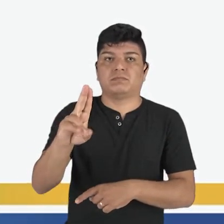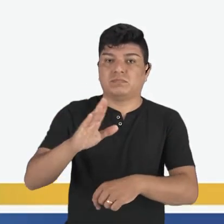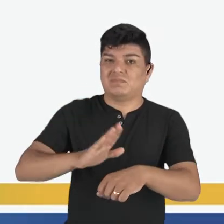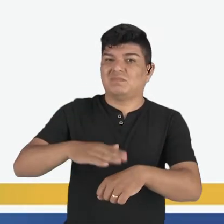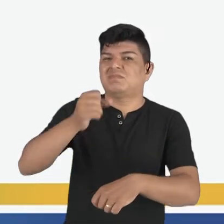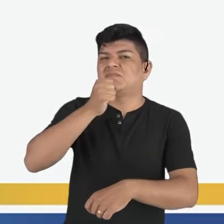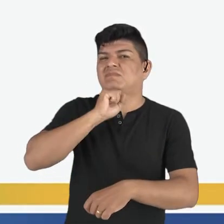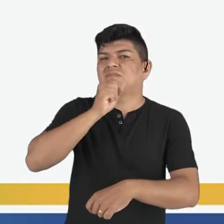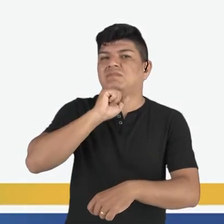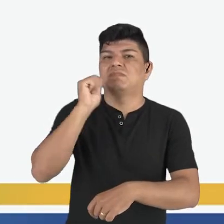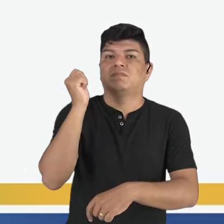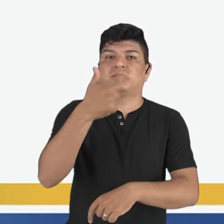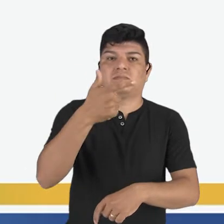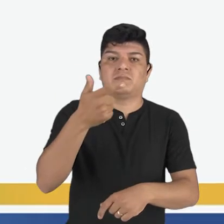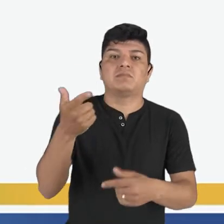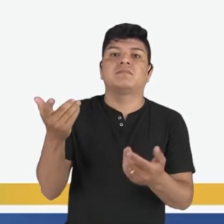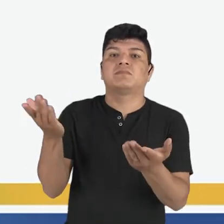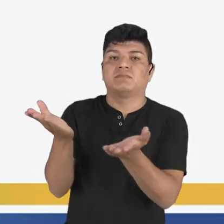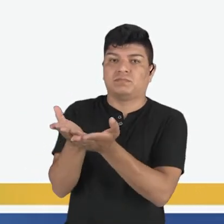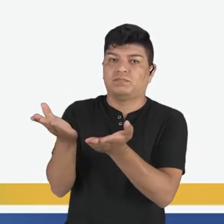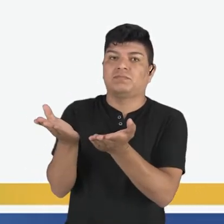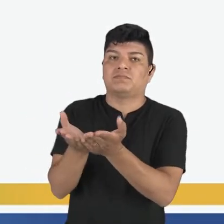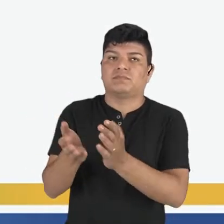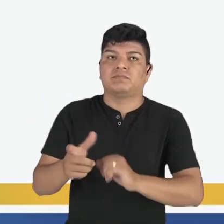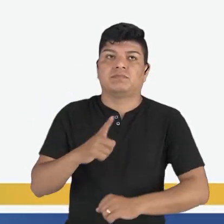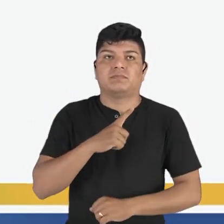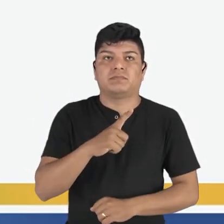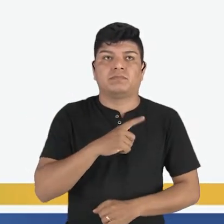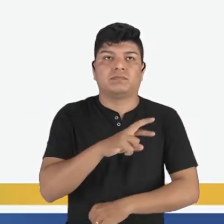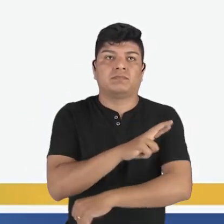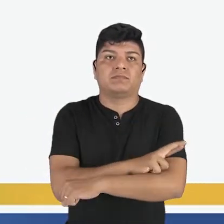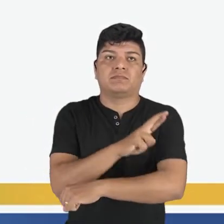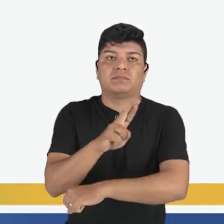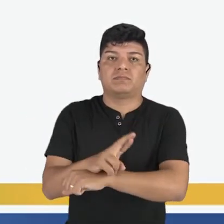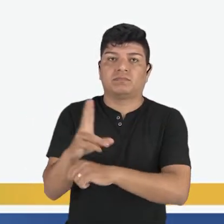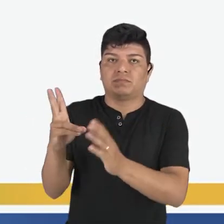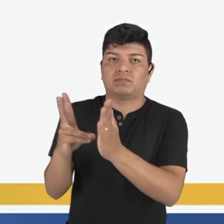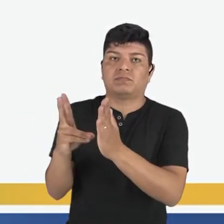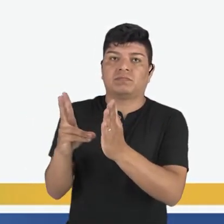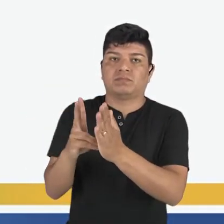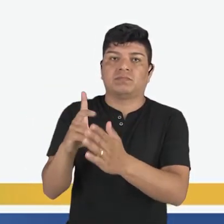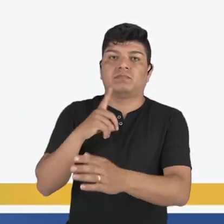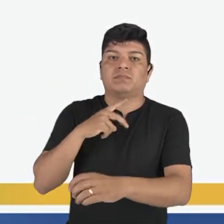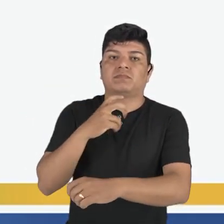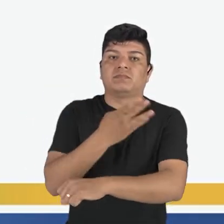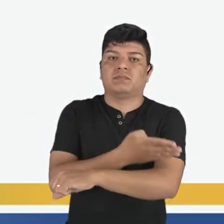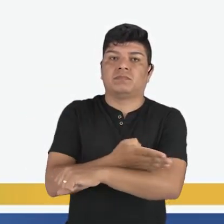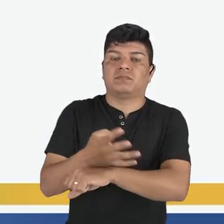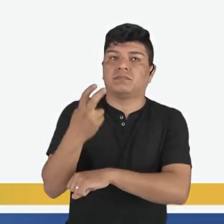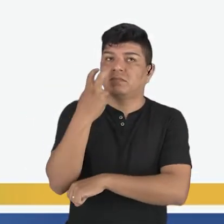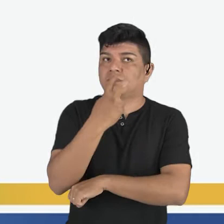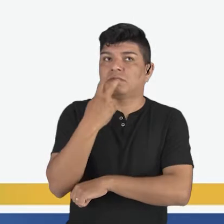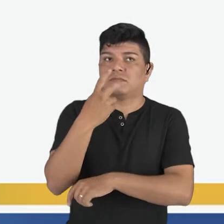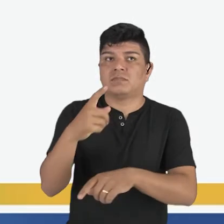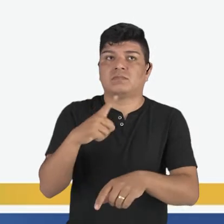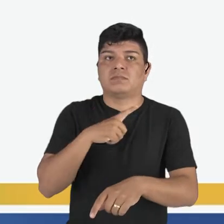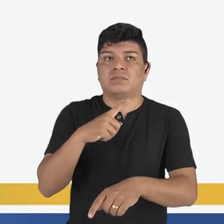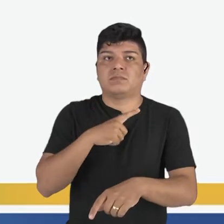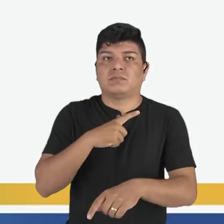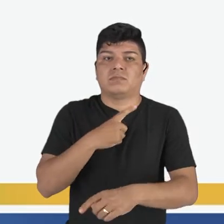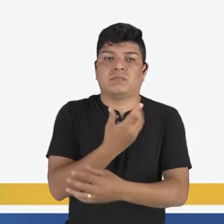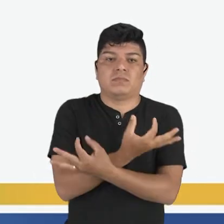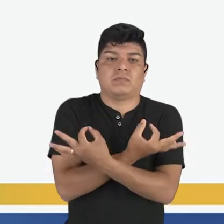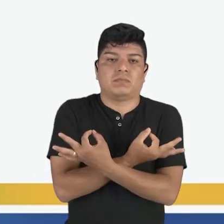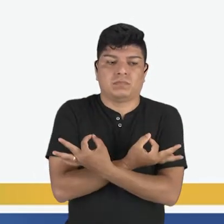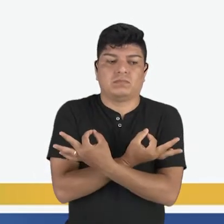antigos ainda do que os escritos do cristianismo. E nós temos as religiões indígenas, que têm tradições orais. E temos o budismo, que